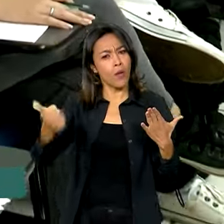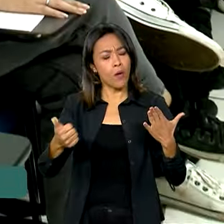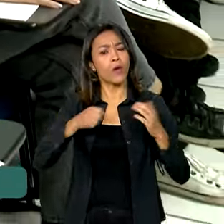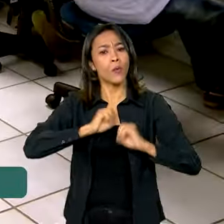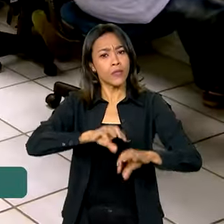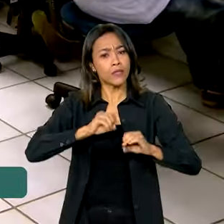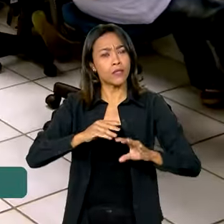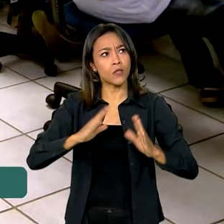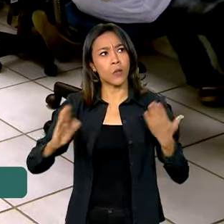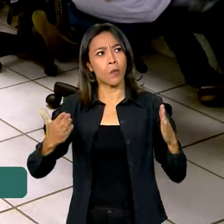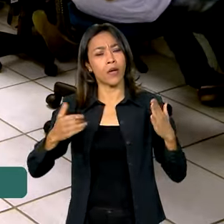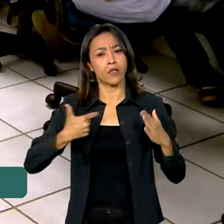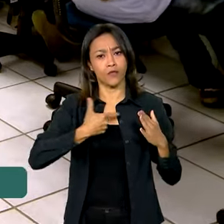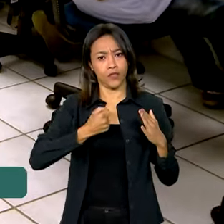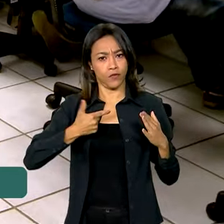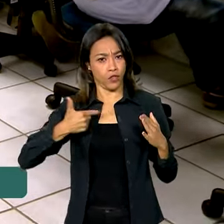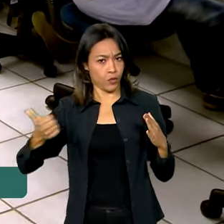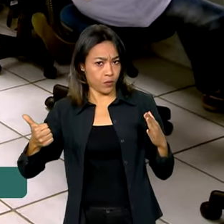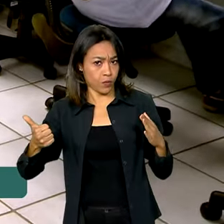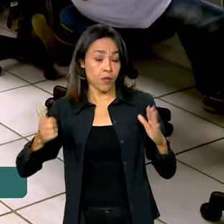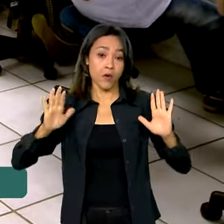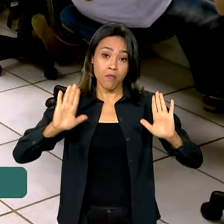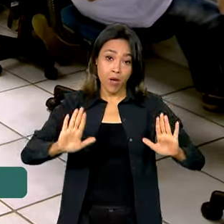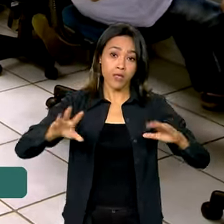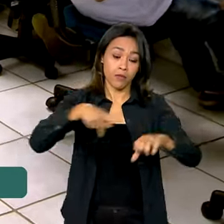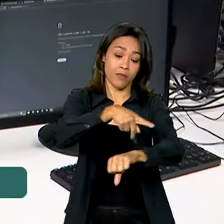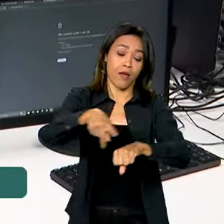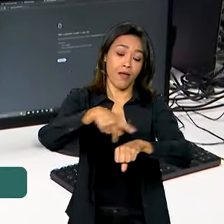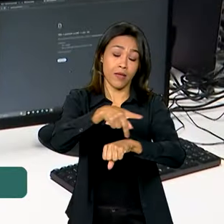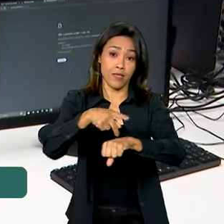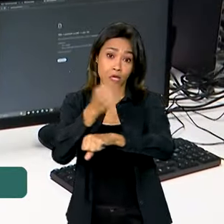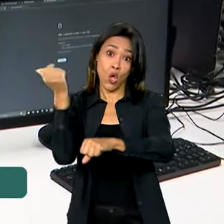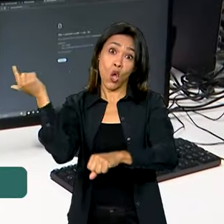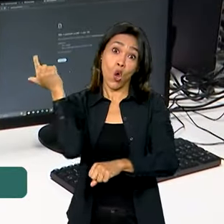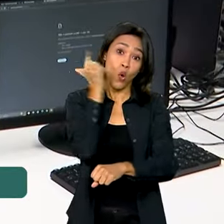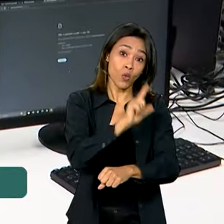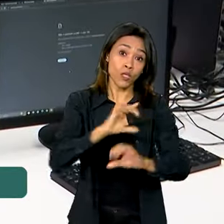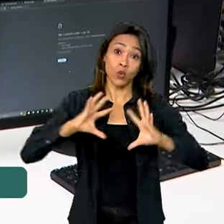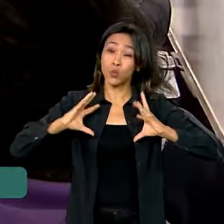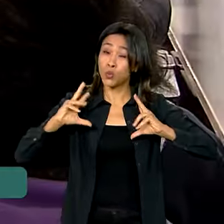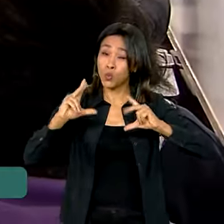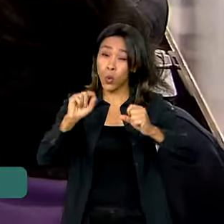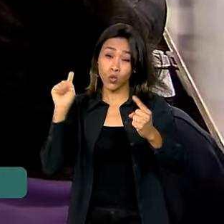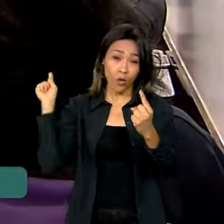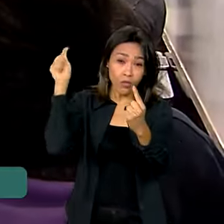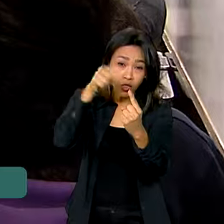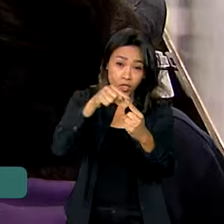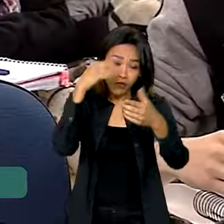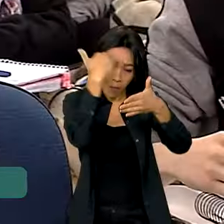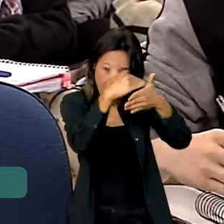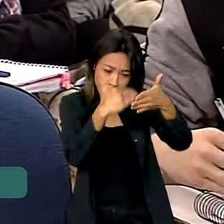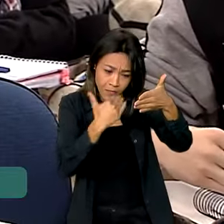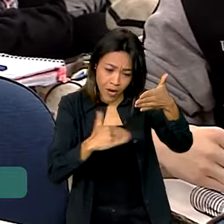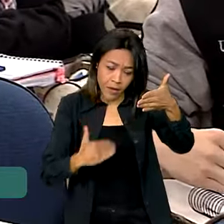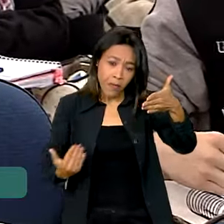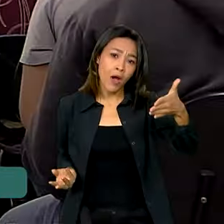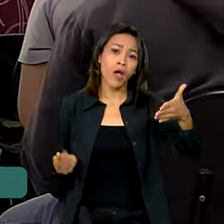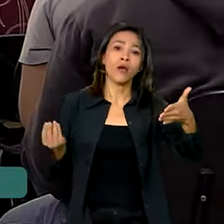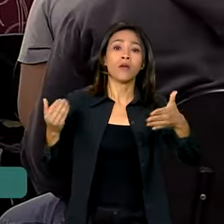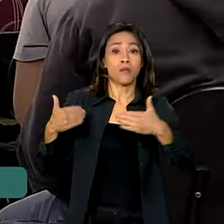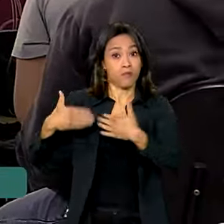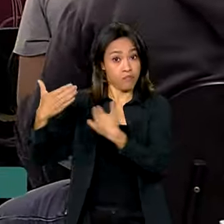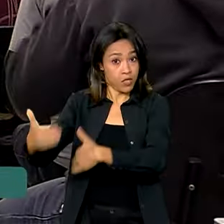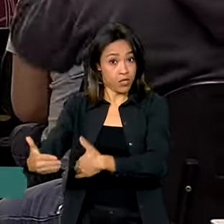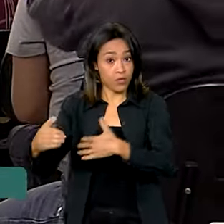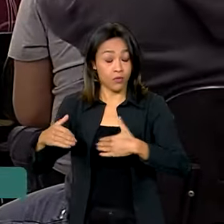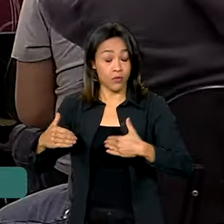2021 mas o país ainda não atingiu todas as metas estabelecidas pelo Ministério da Educação